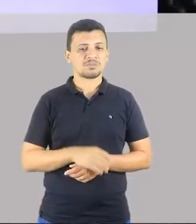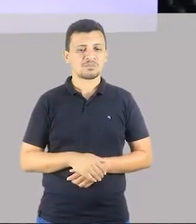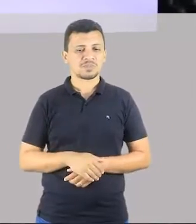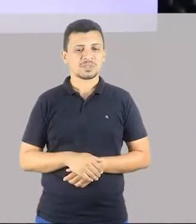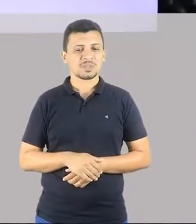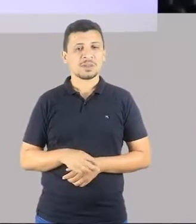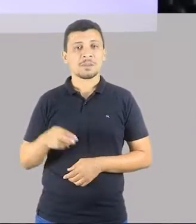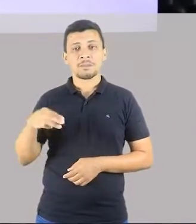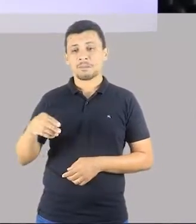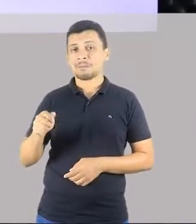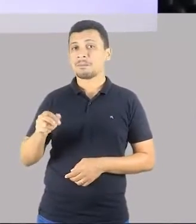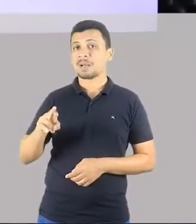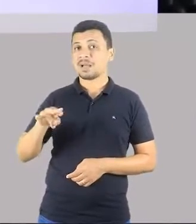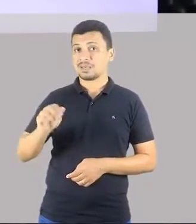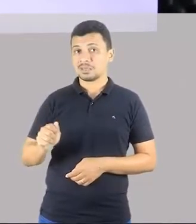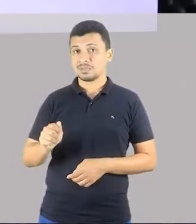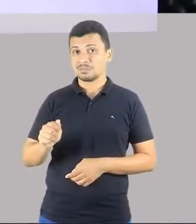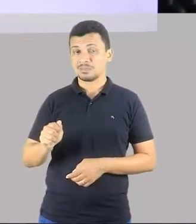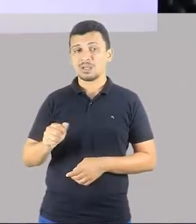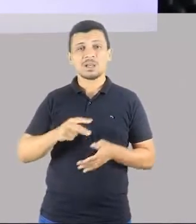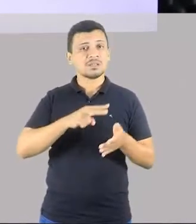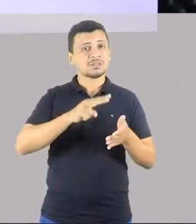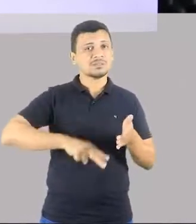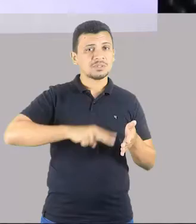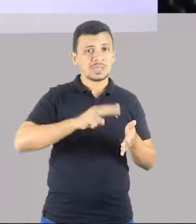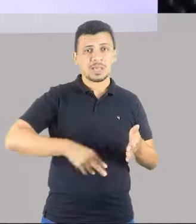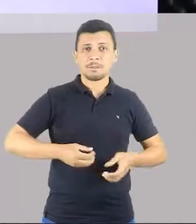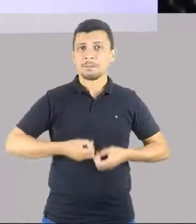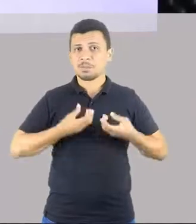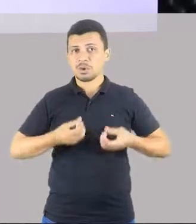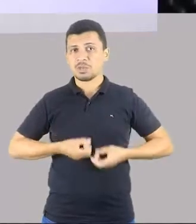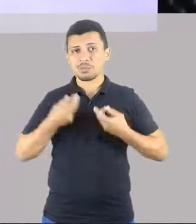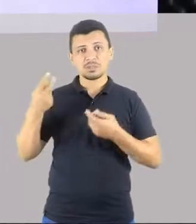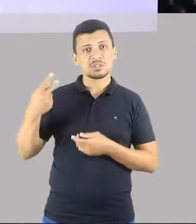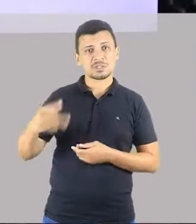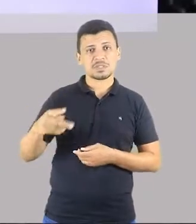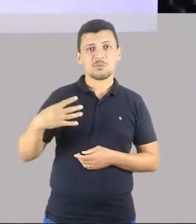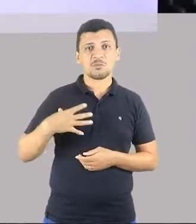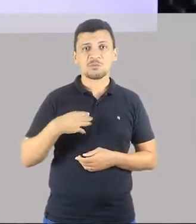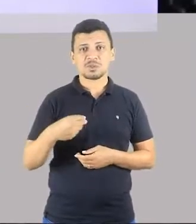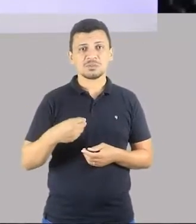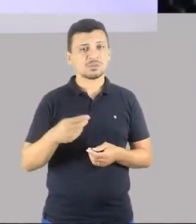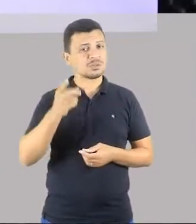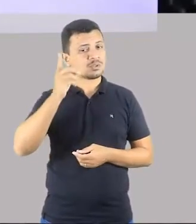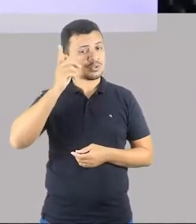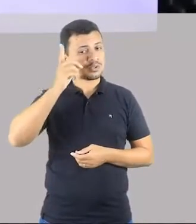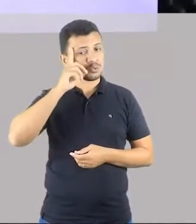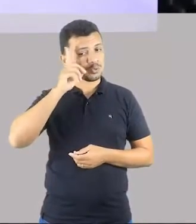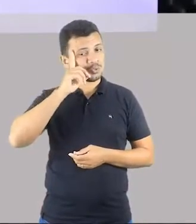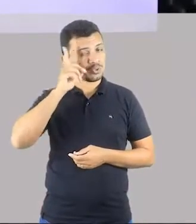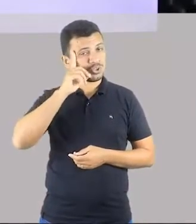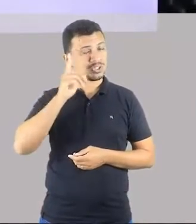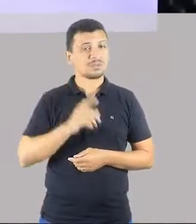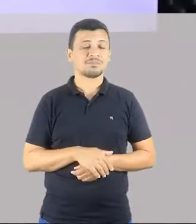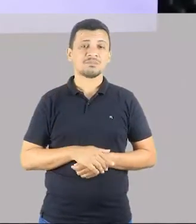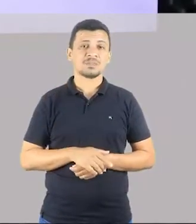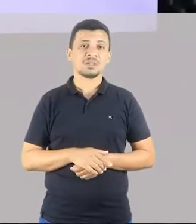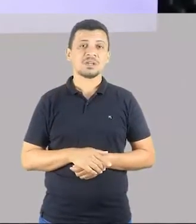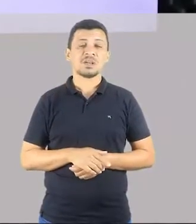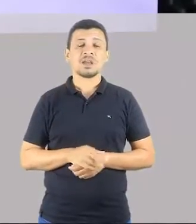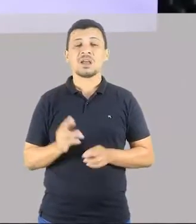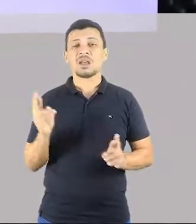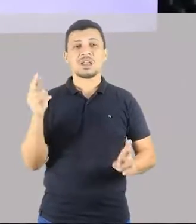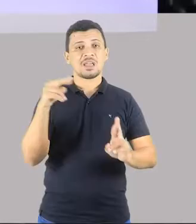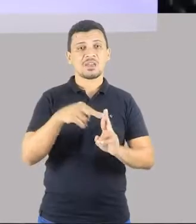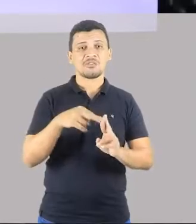seria Maria José lia poemas para o seu filho todos os dias. Esse todos os dias, ele indica a